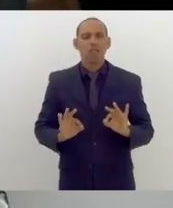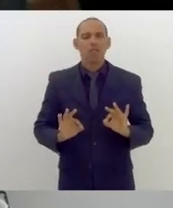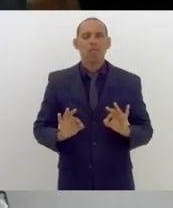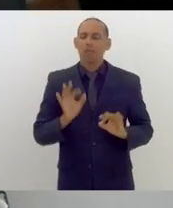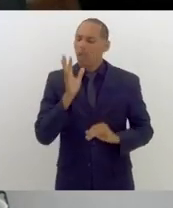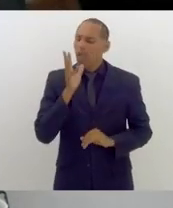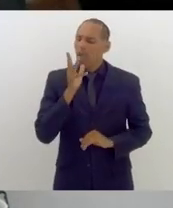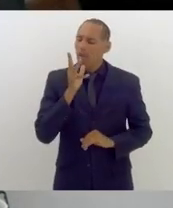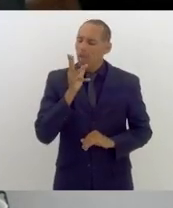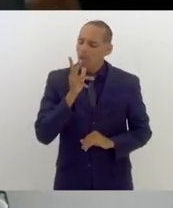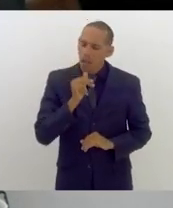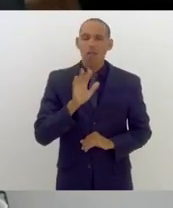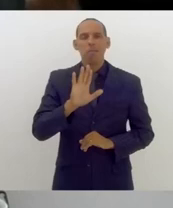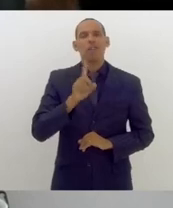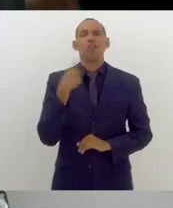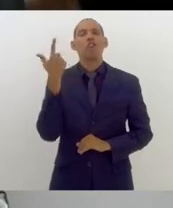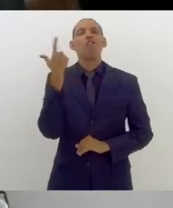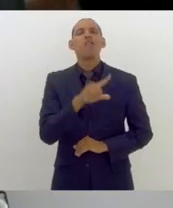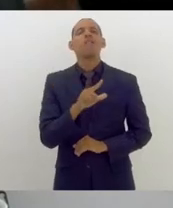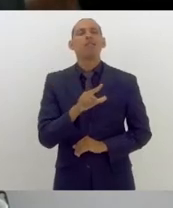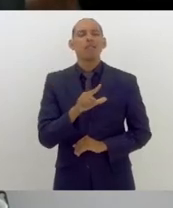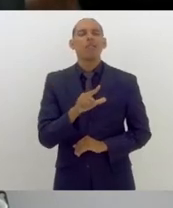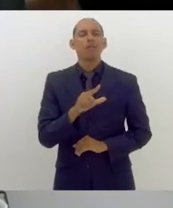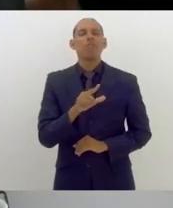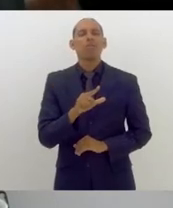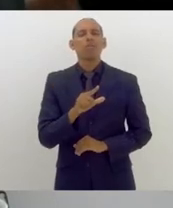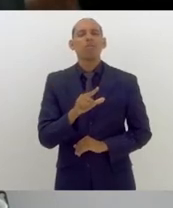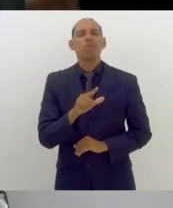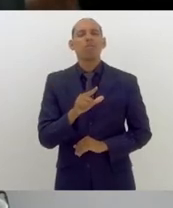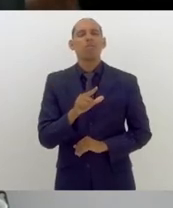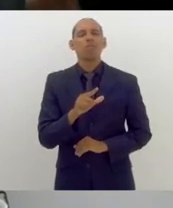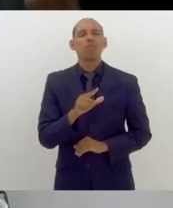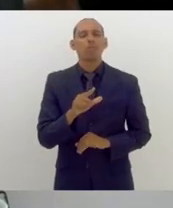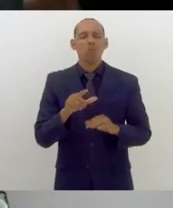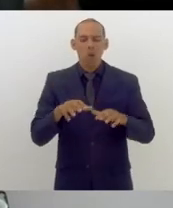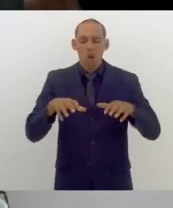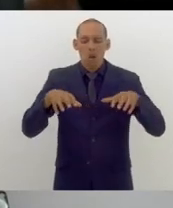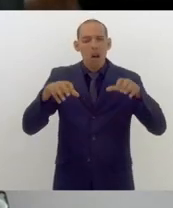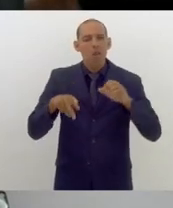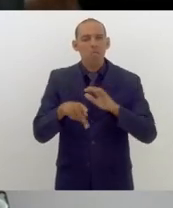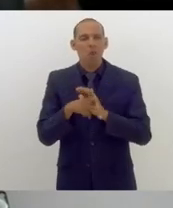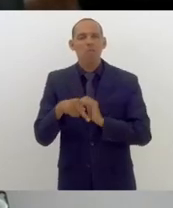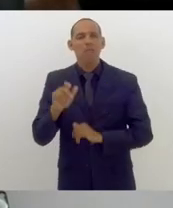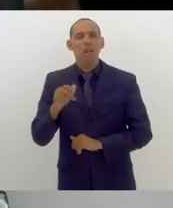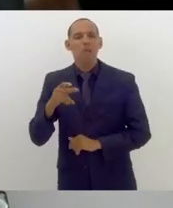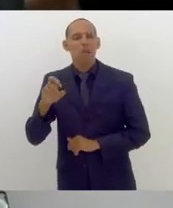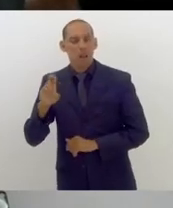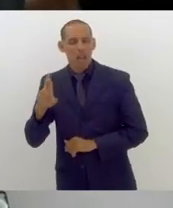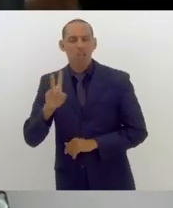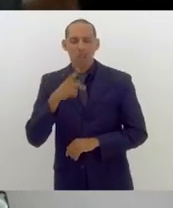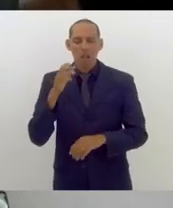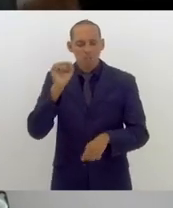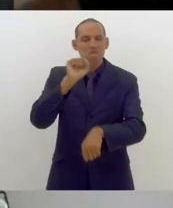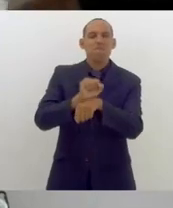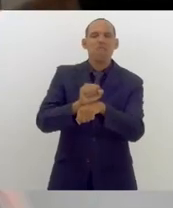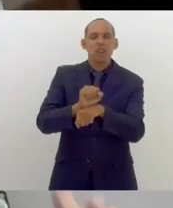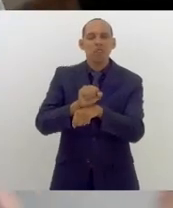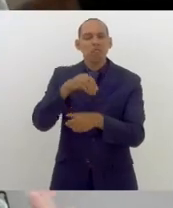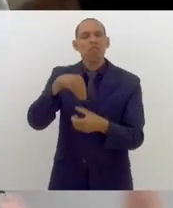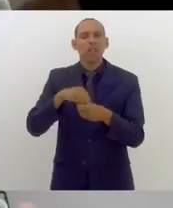mas nós vamos conseguir parar o monstro da capa chip dentro da piscina